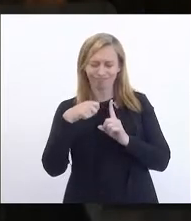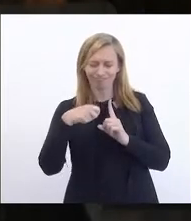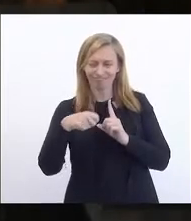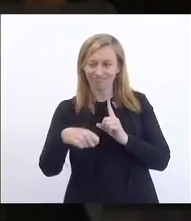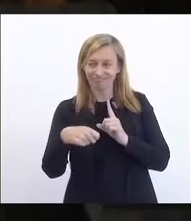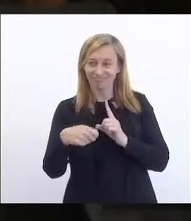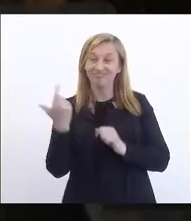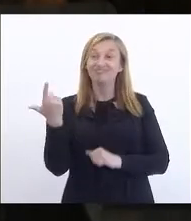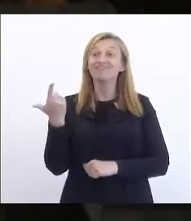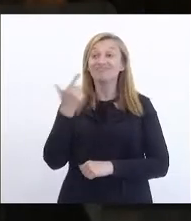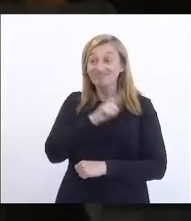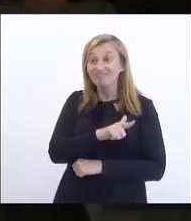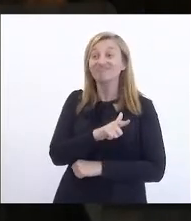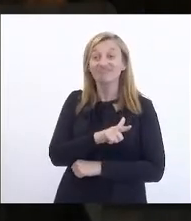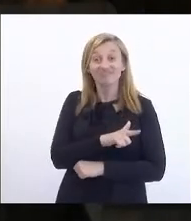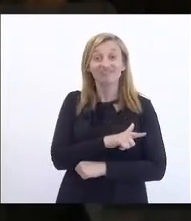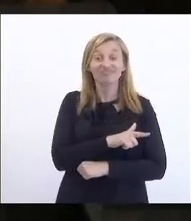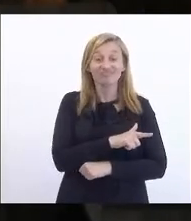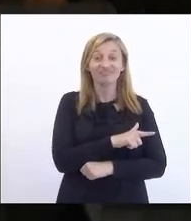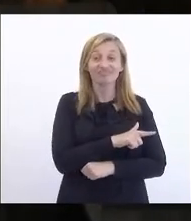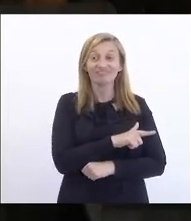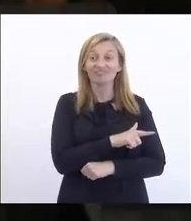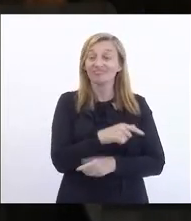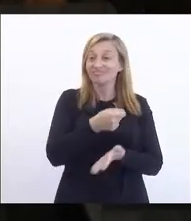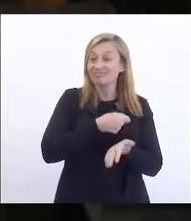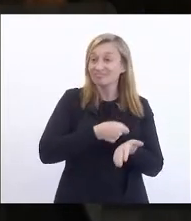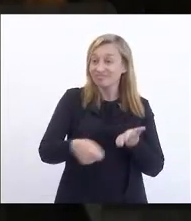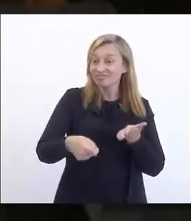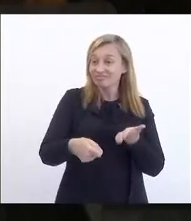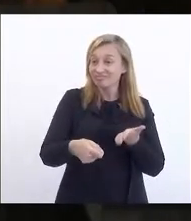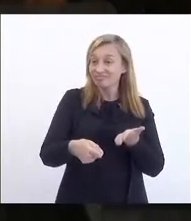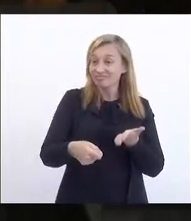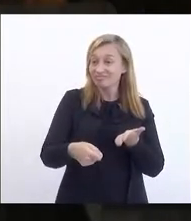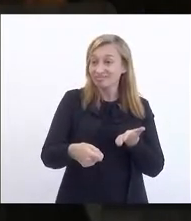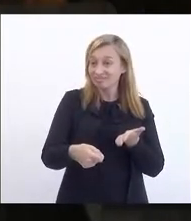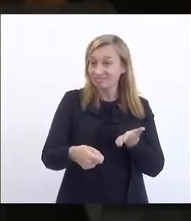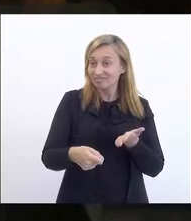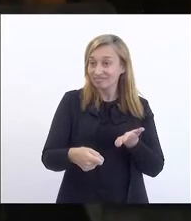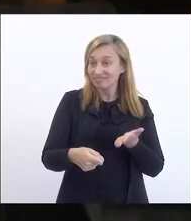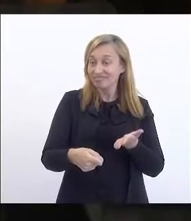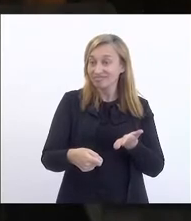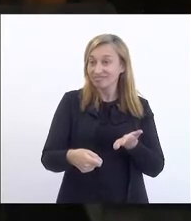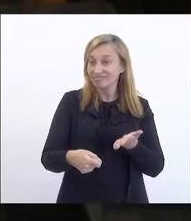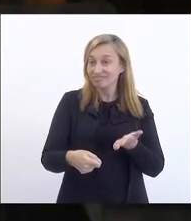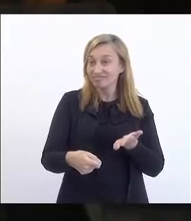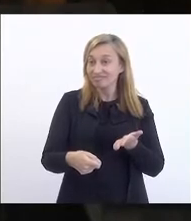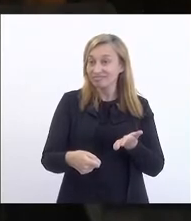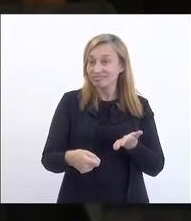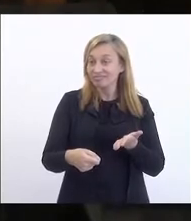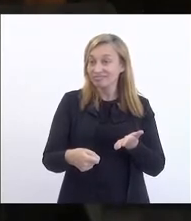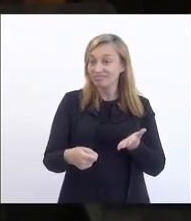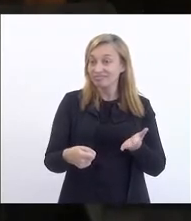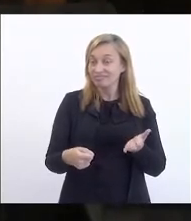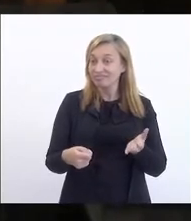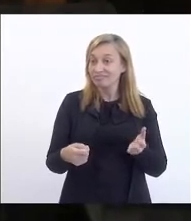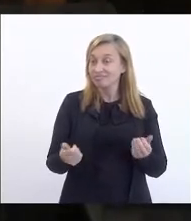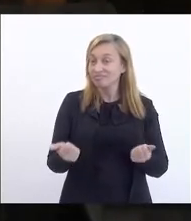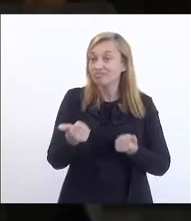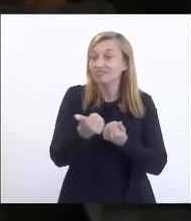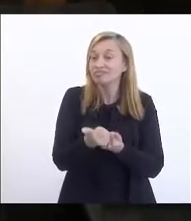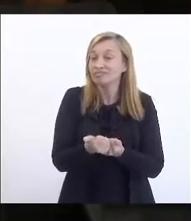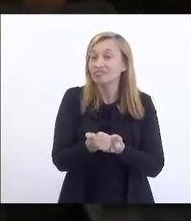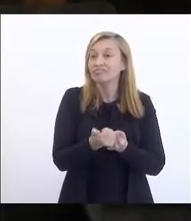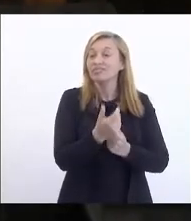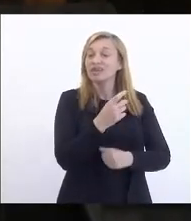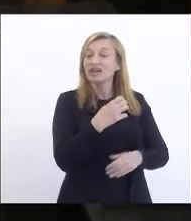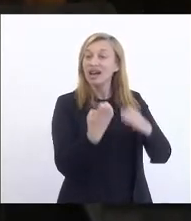conseguimos assinar um termo de cooperação entre a Agência